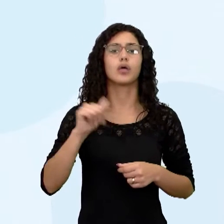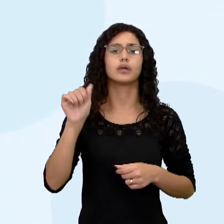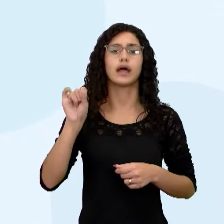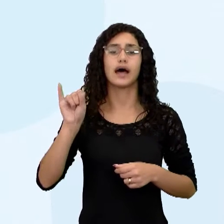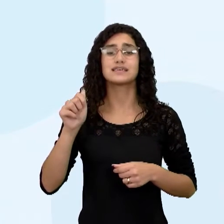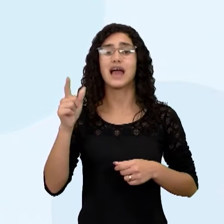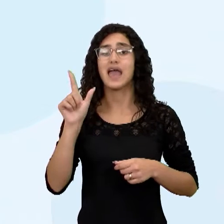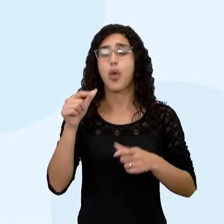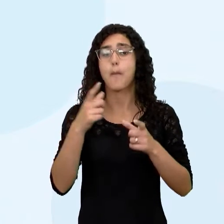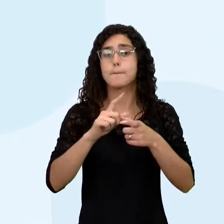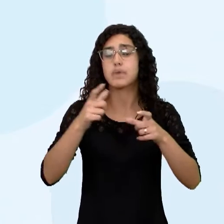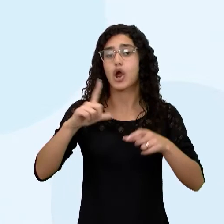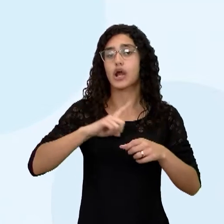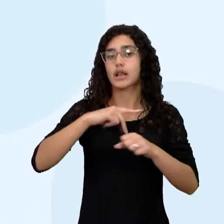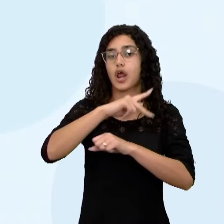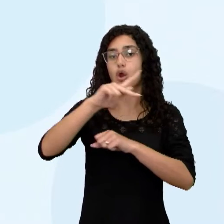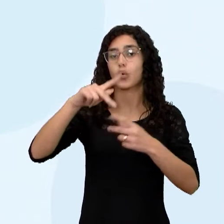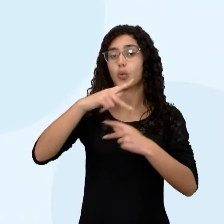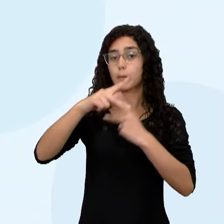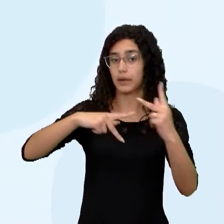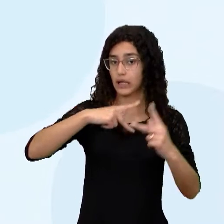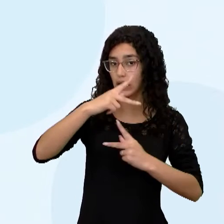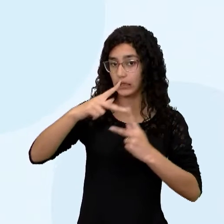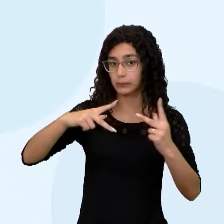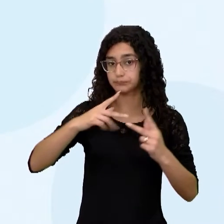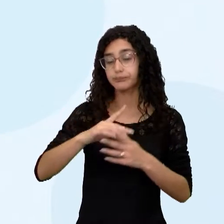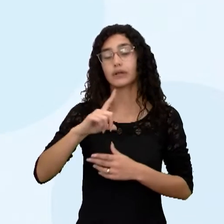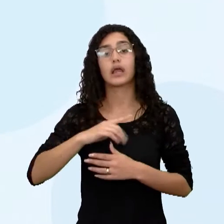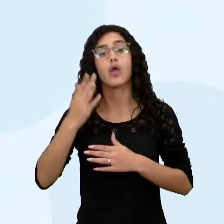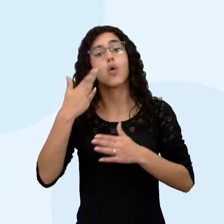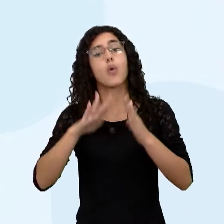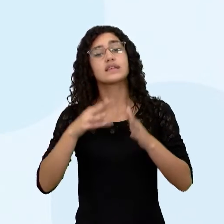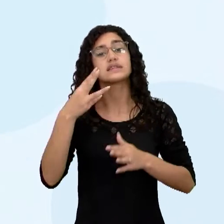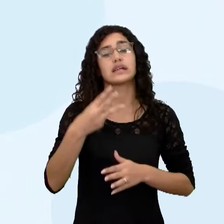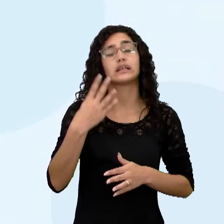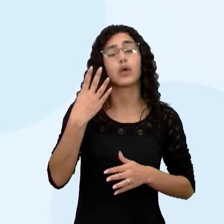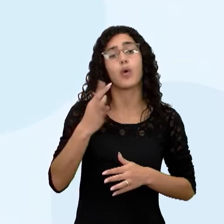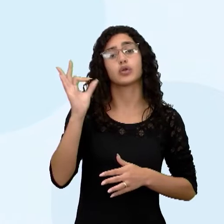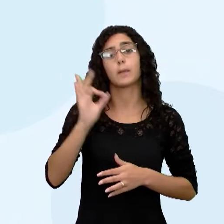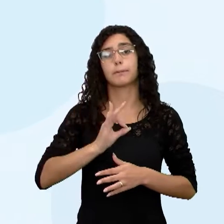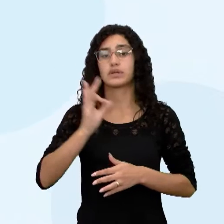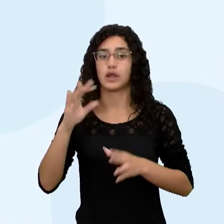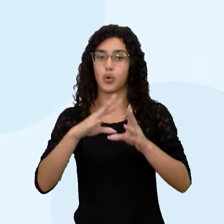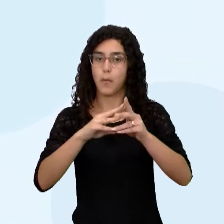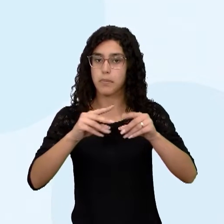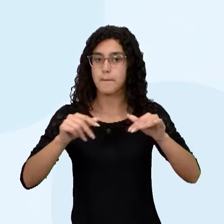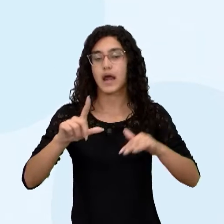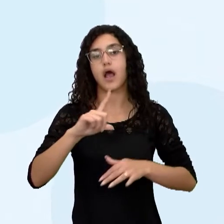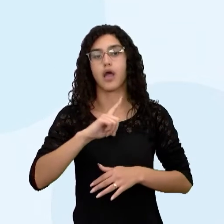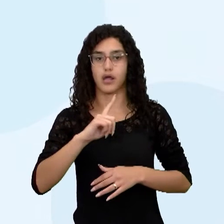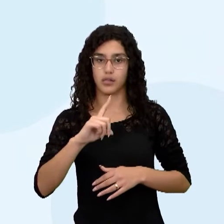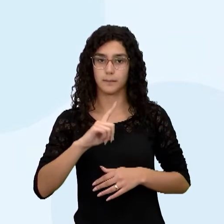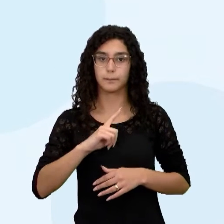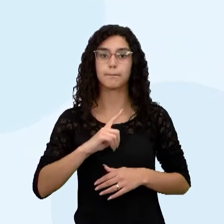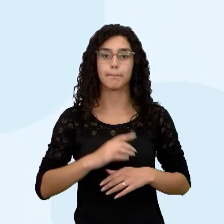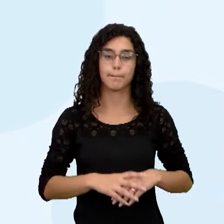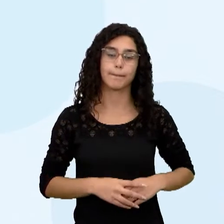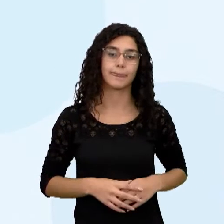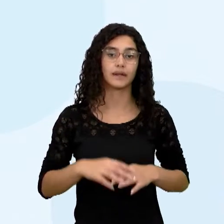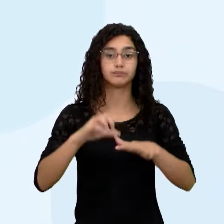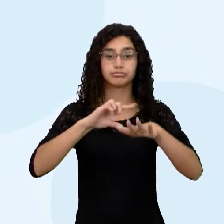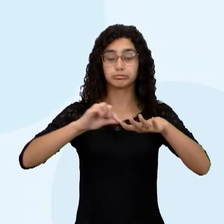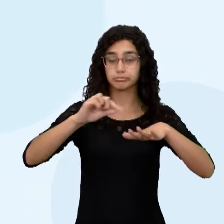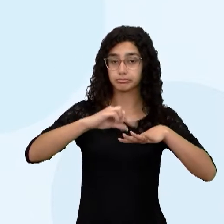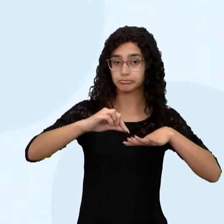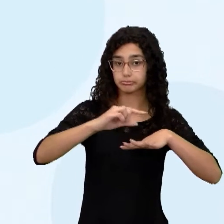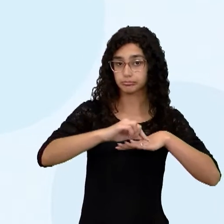ele é o maior continente do planeta, né? Ele tem quase 30% aí das terras emersas dos continentes